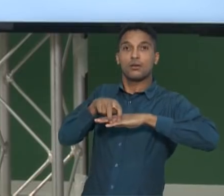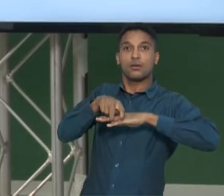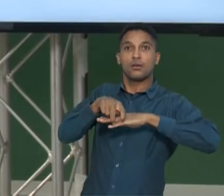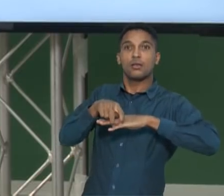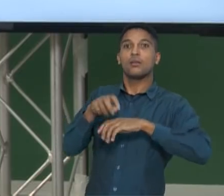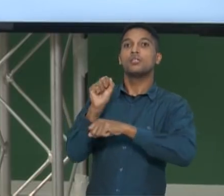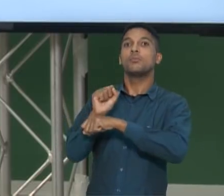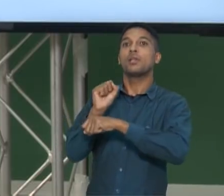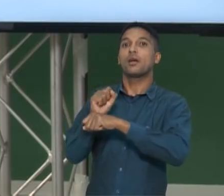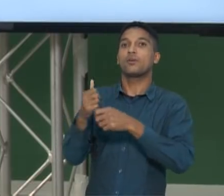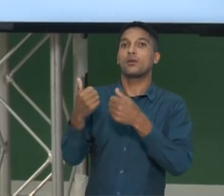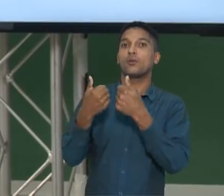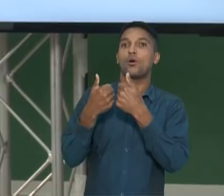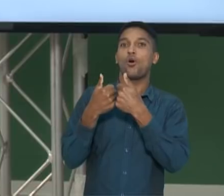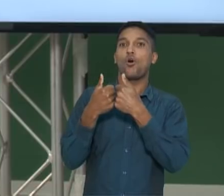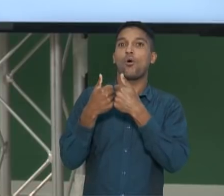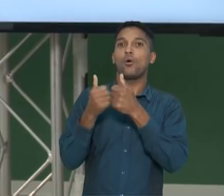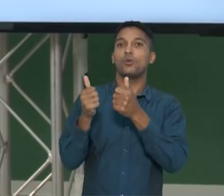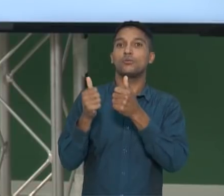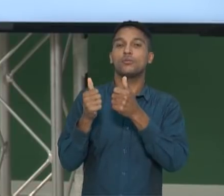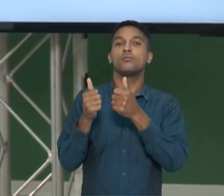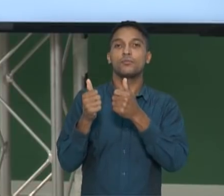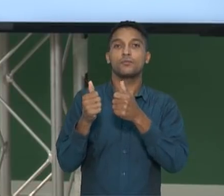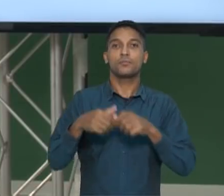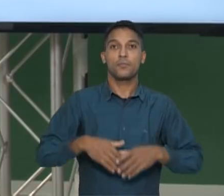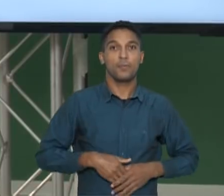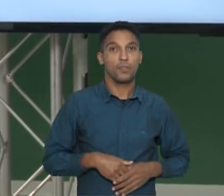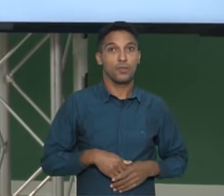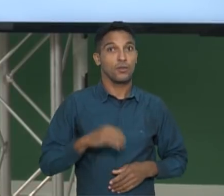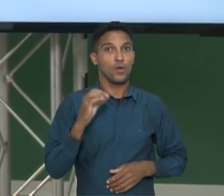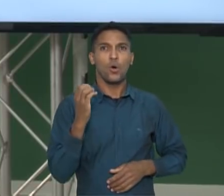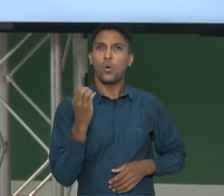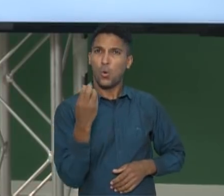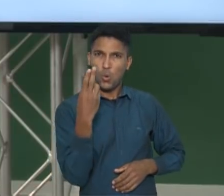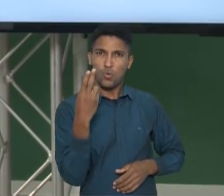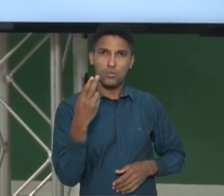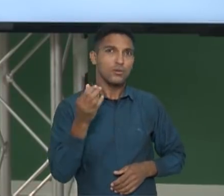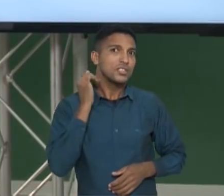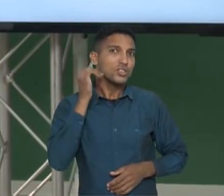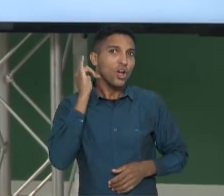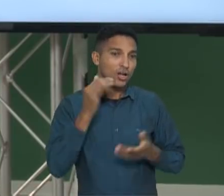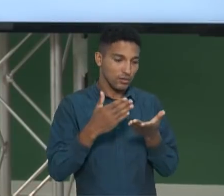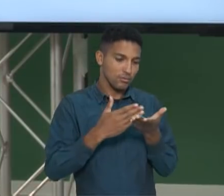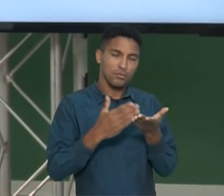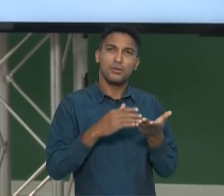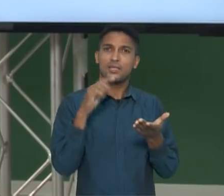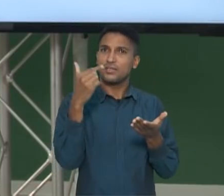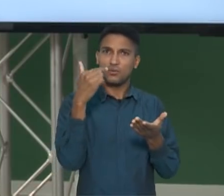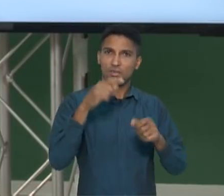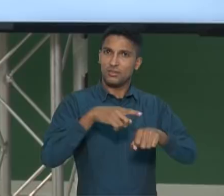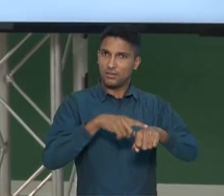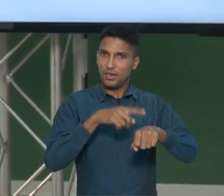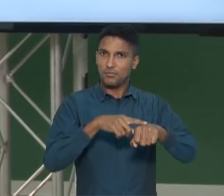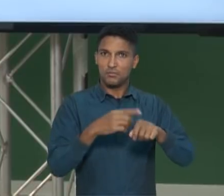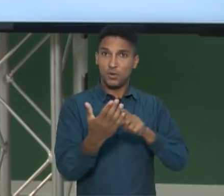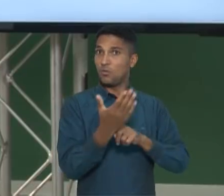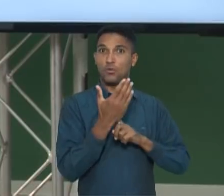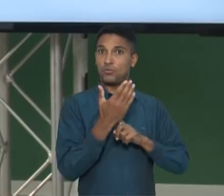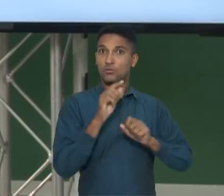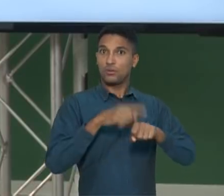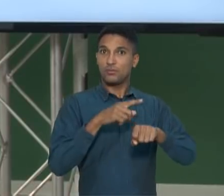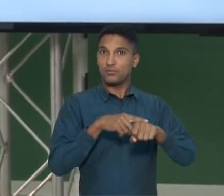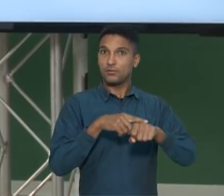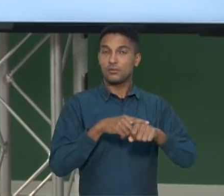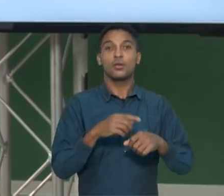eu posso afirmar que não há indicação do tempo nessa narrativa, certo? Então, a gente está analisando agora a questão